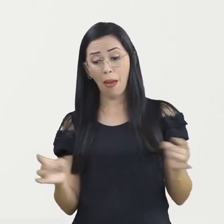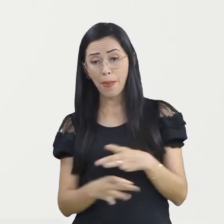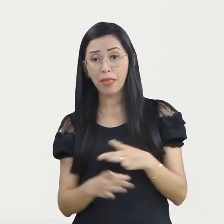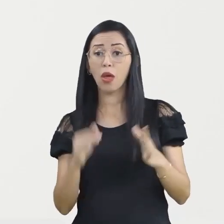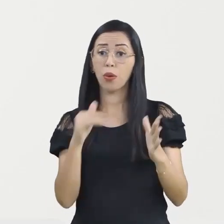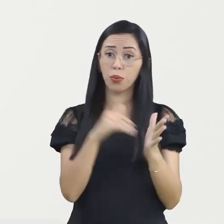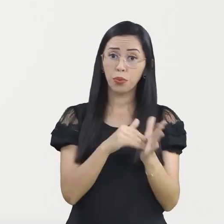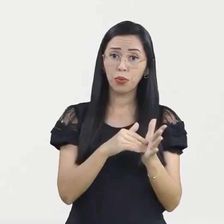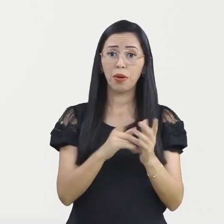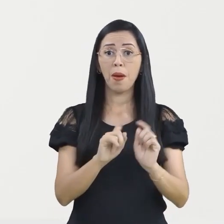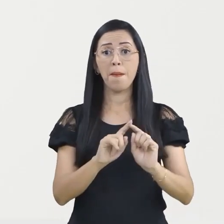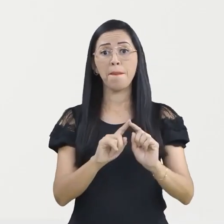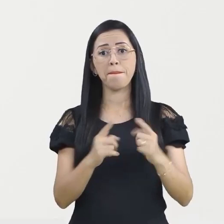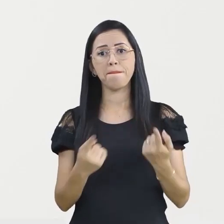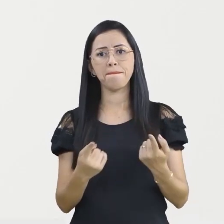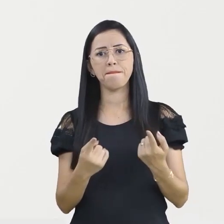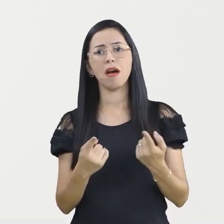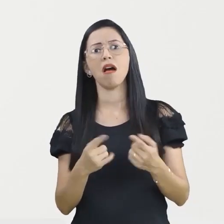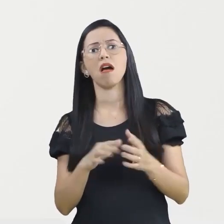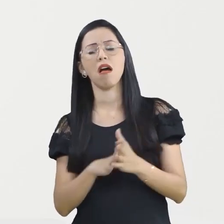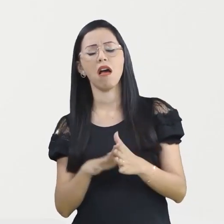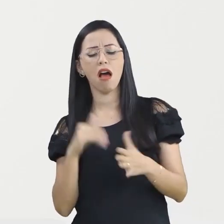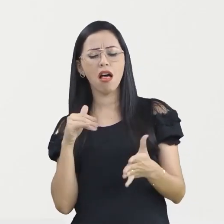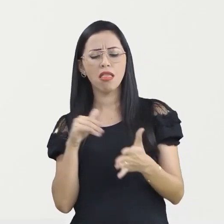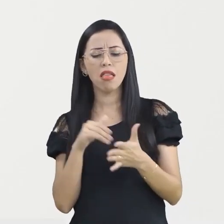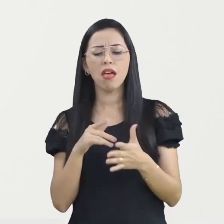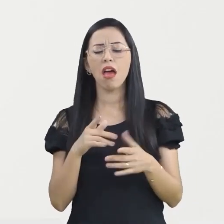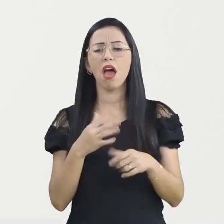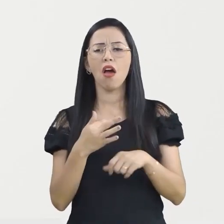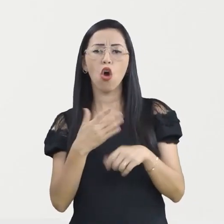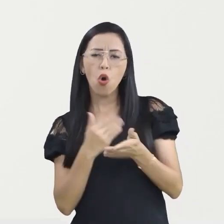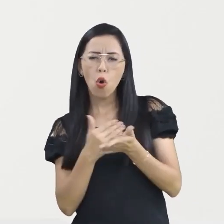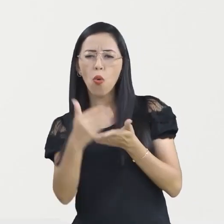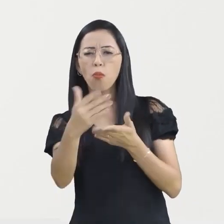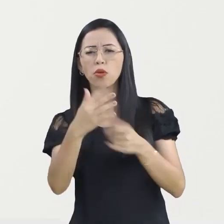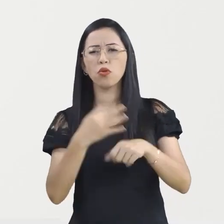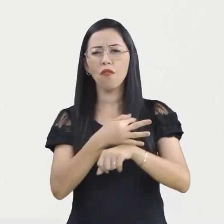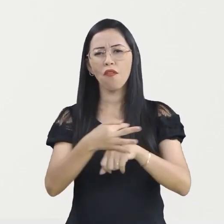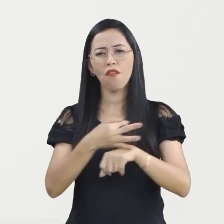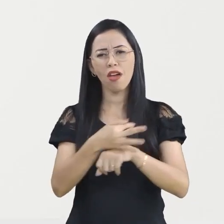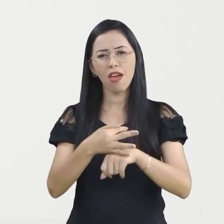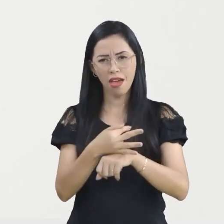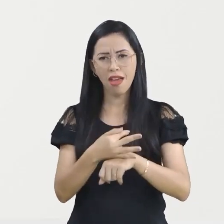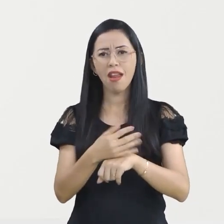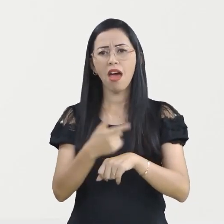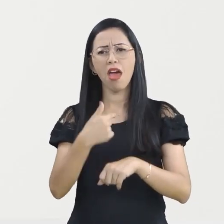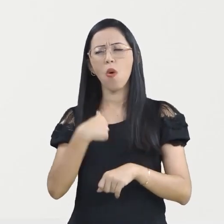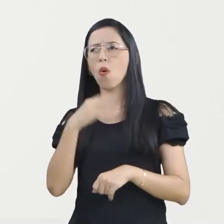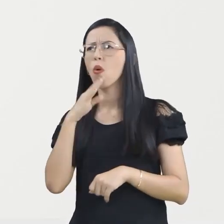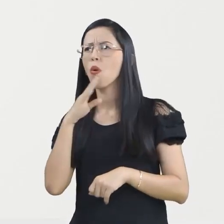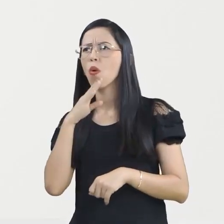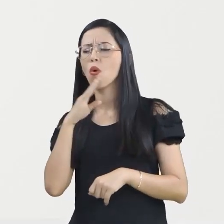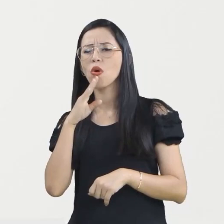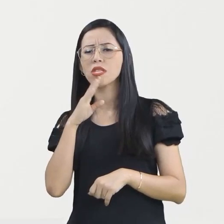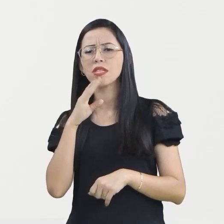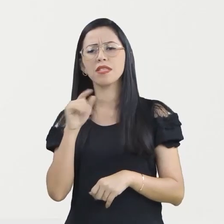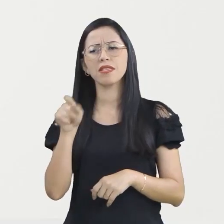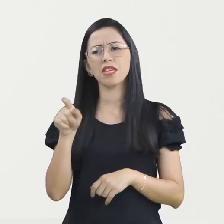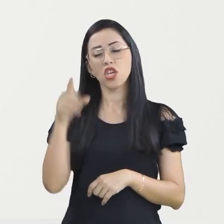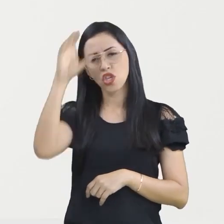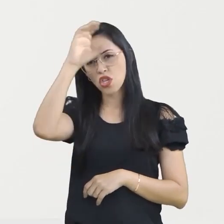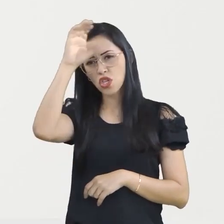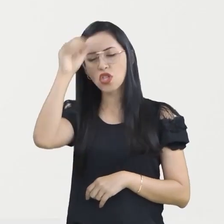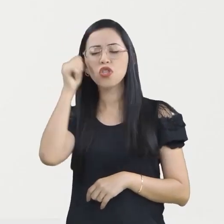Mas isso só durou até as férias, até eu conhecer a tia Paula, uma amiga da minha mãe. Elas devem